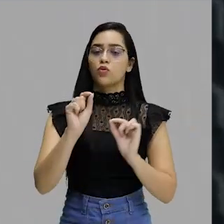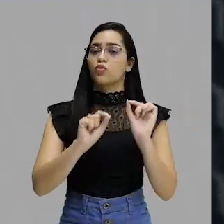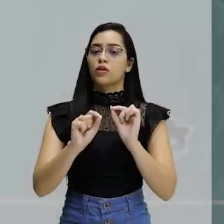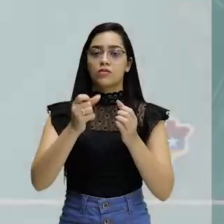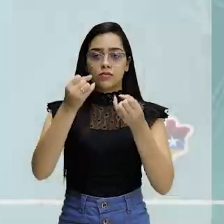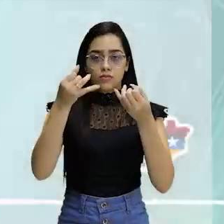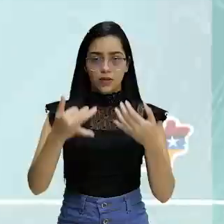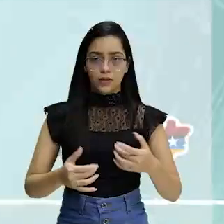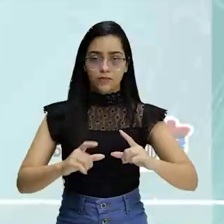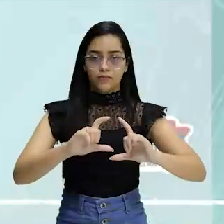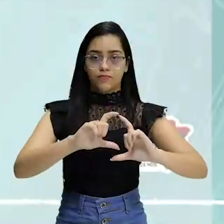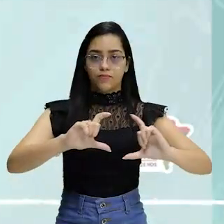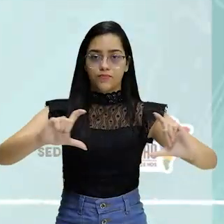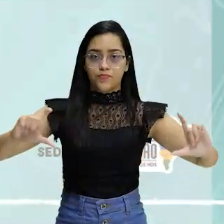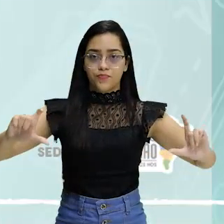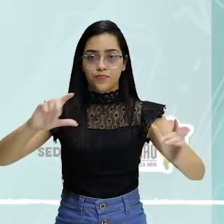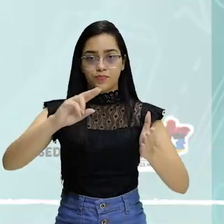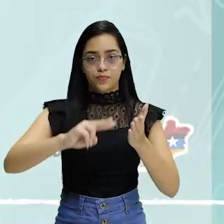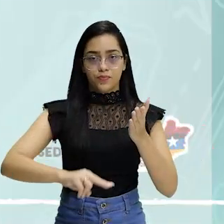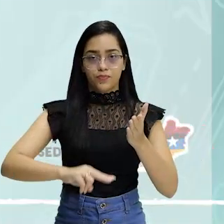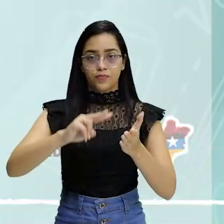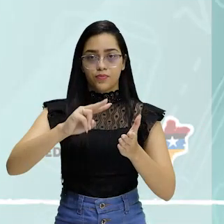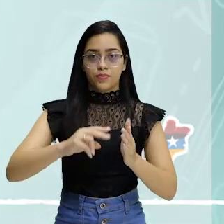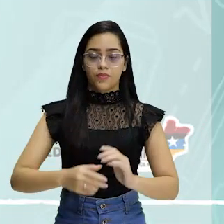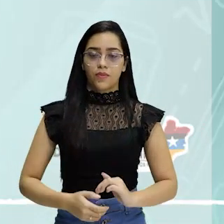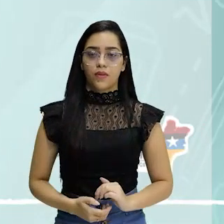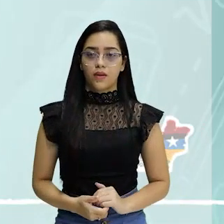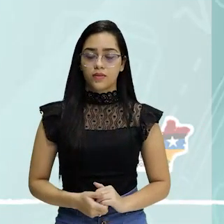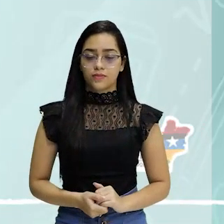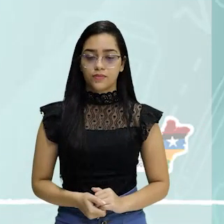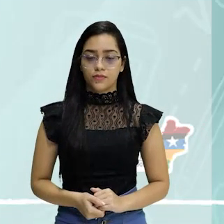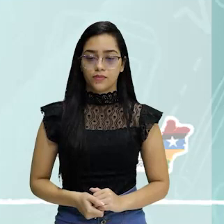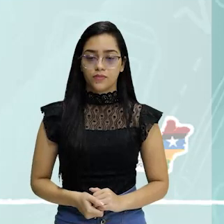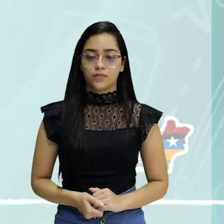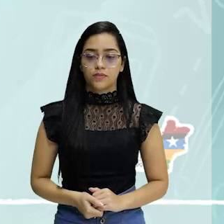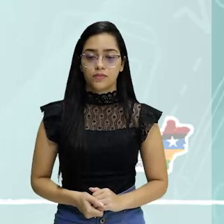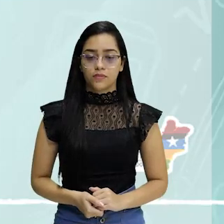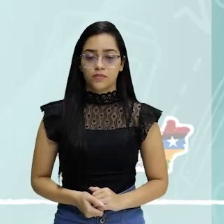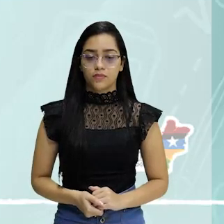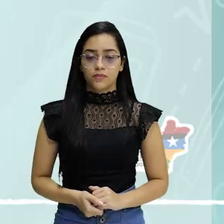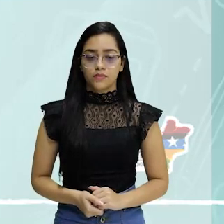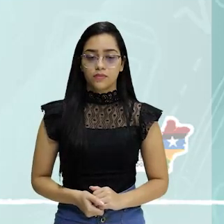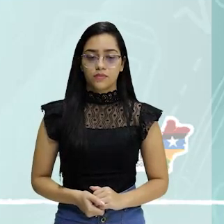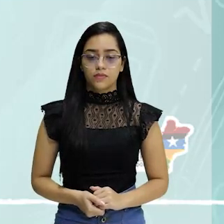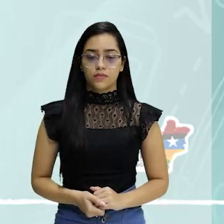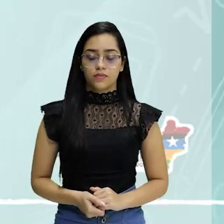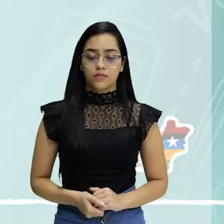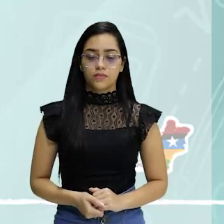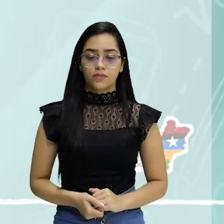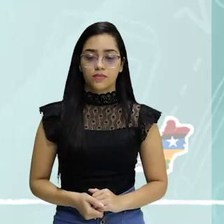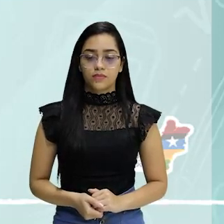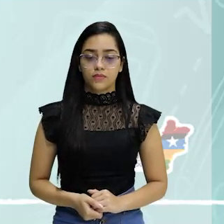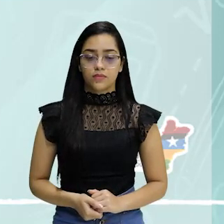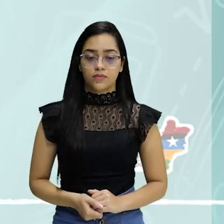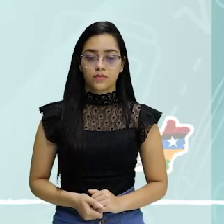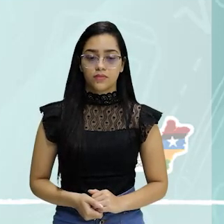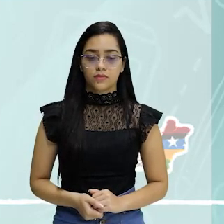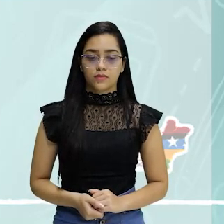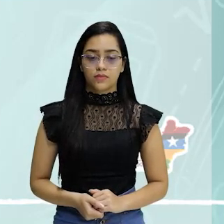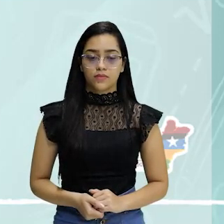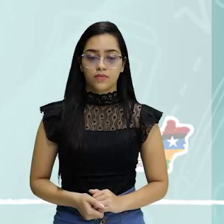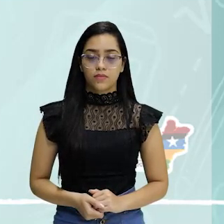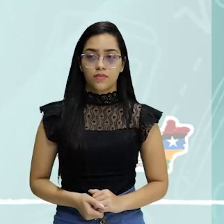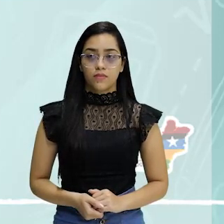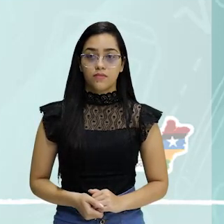diz? Os itens abaixo contêm exemplos de diversas relações ecológicas entre os seres